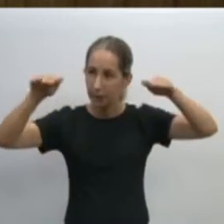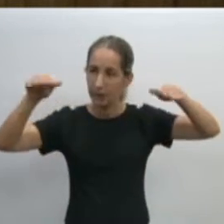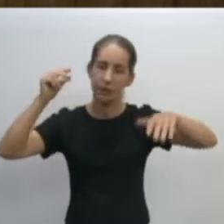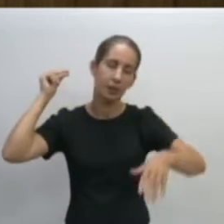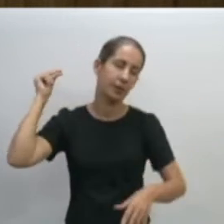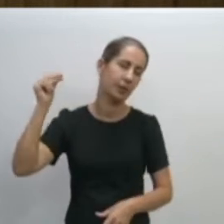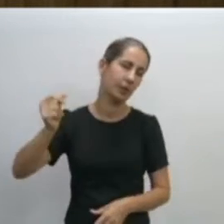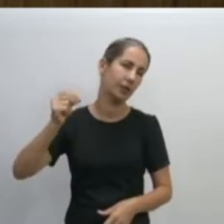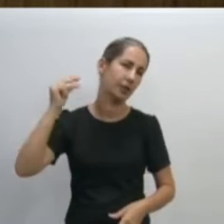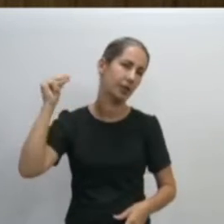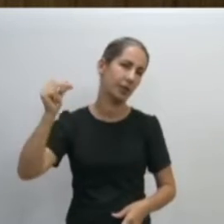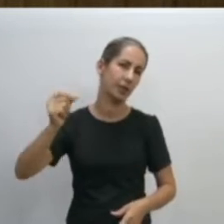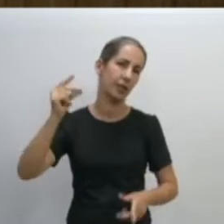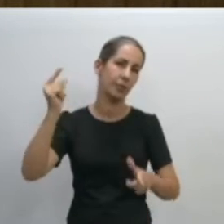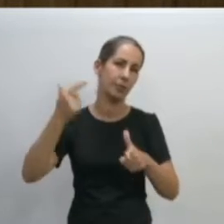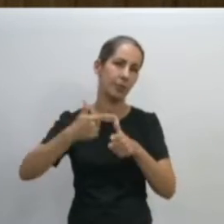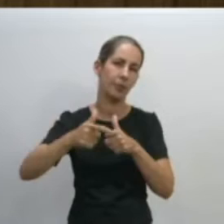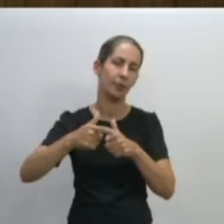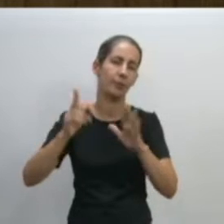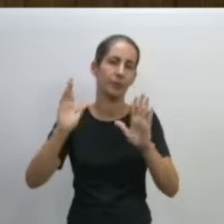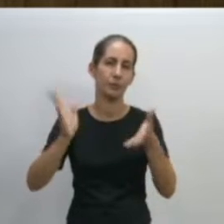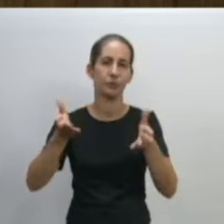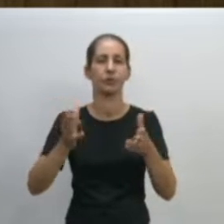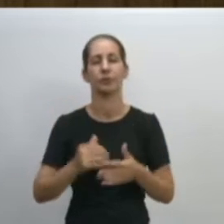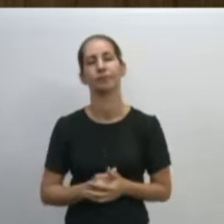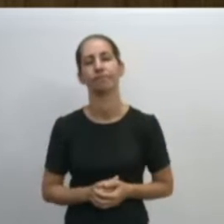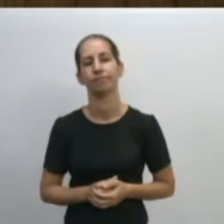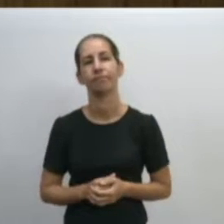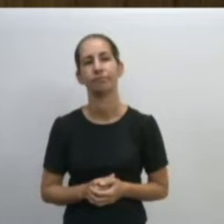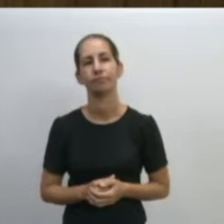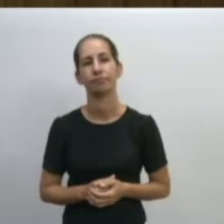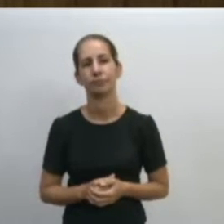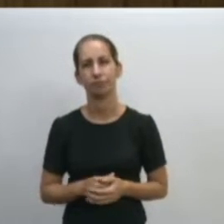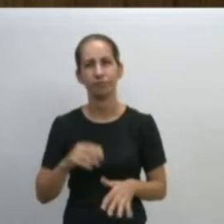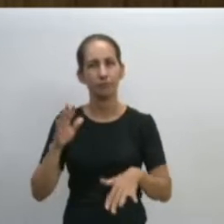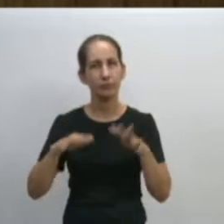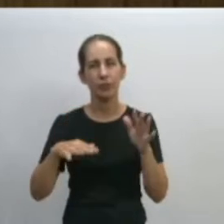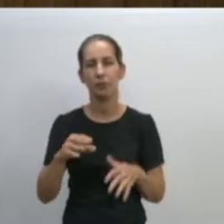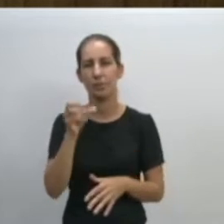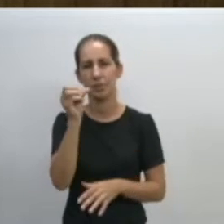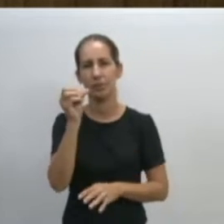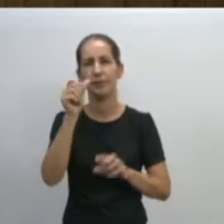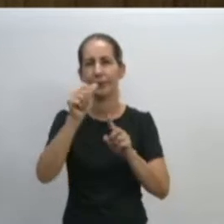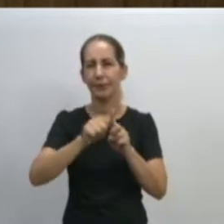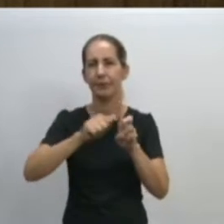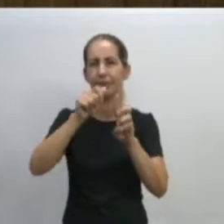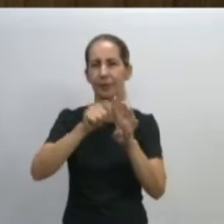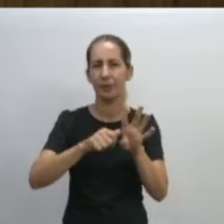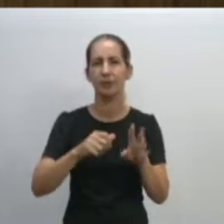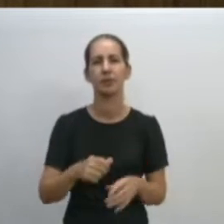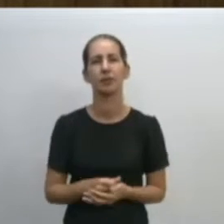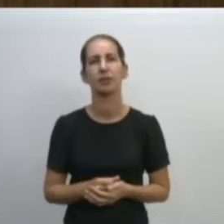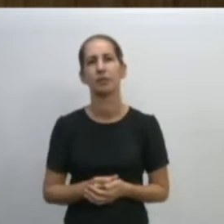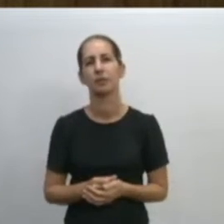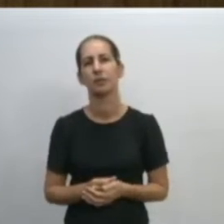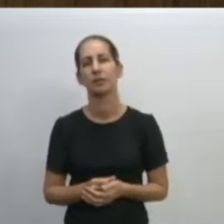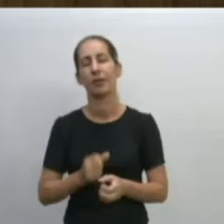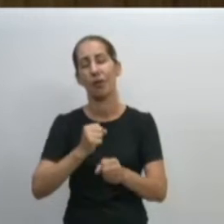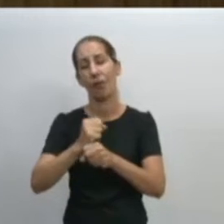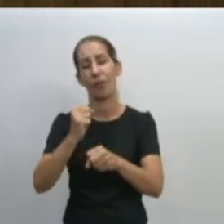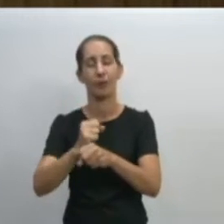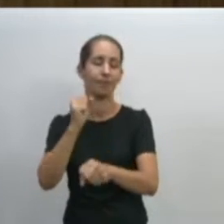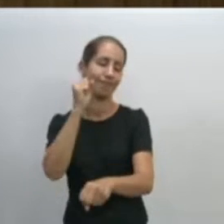arrastando, né, algum tempo, já faz mais ou menos 6 meses a 1 ano que essa obra